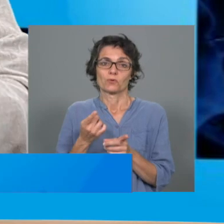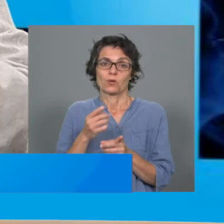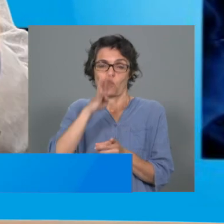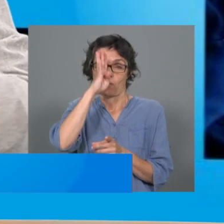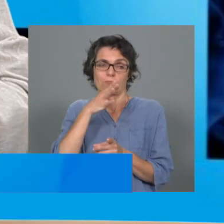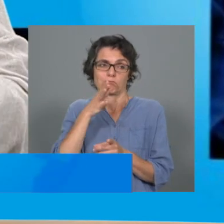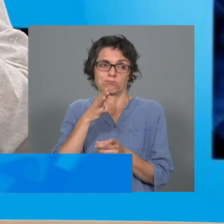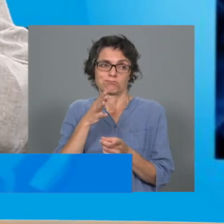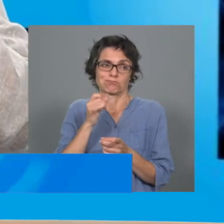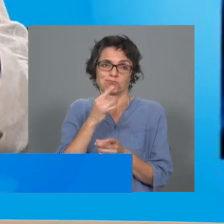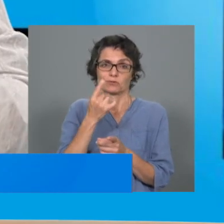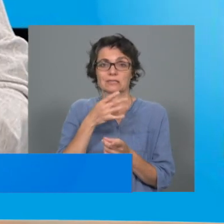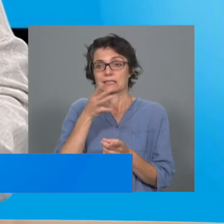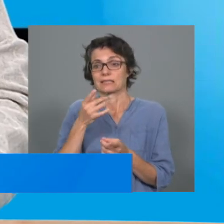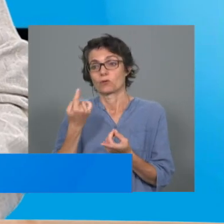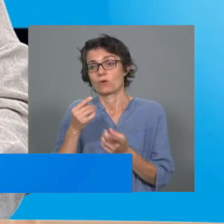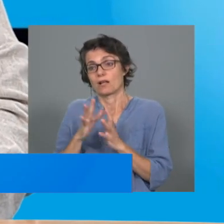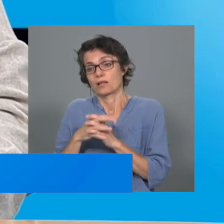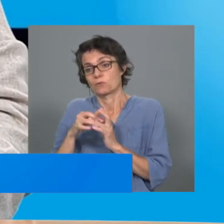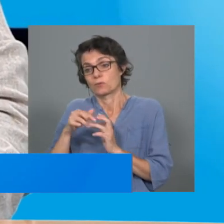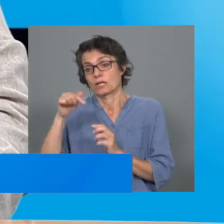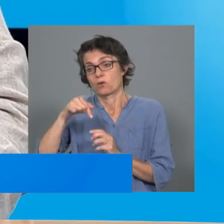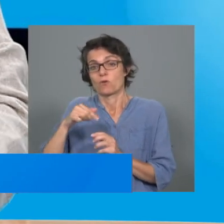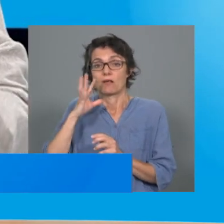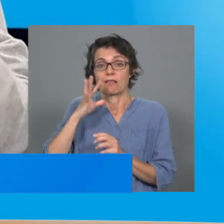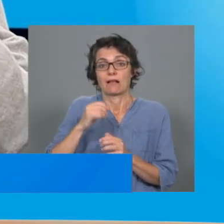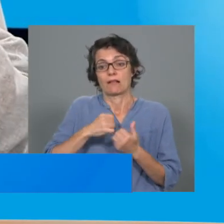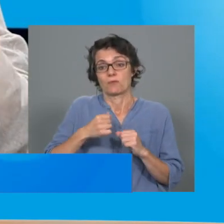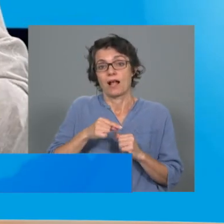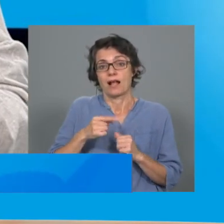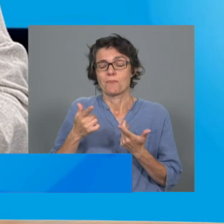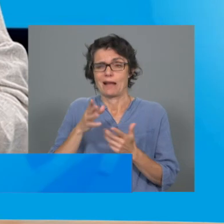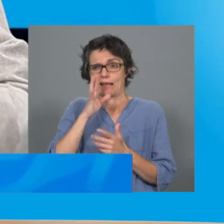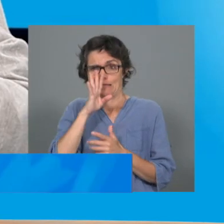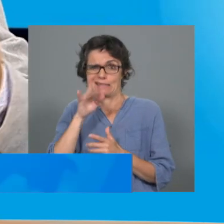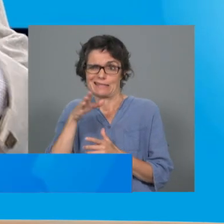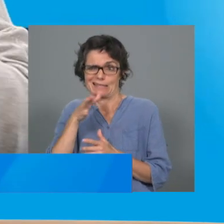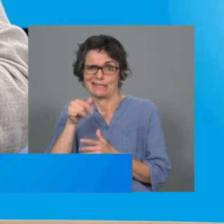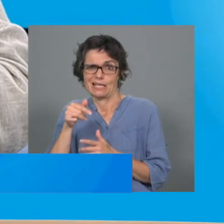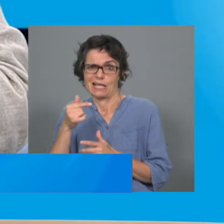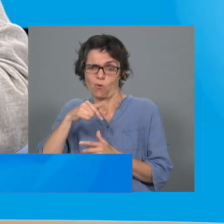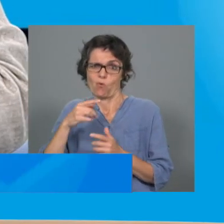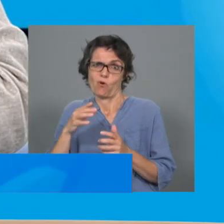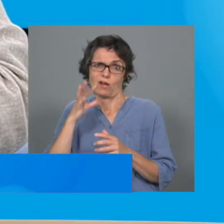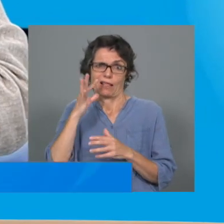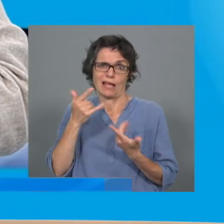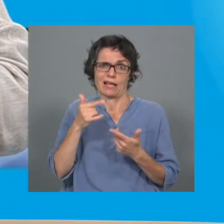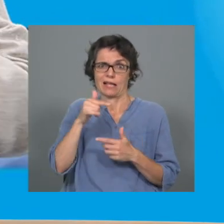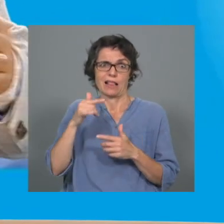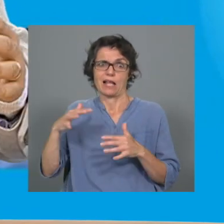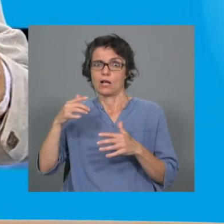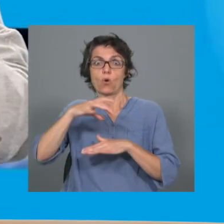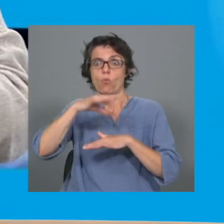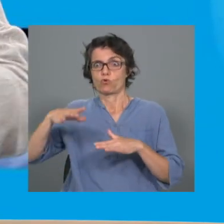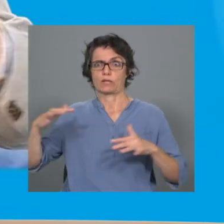Ângelus, rezem por mim logo à tarde, tenho uma operação marcada, só que ele sabia que se dissesse isso logo à tarde, o Hospital Gemelli ia ser transformado